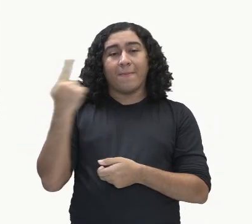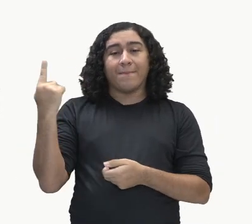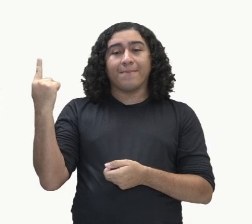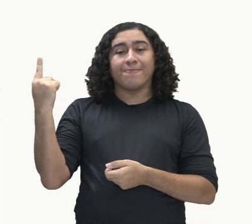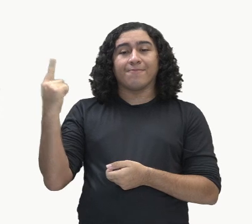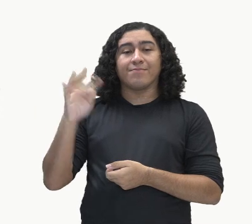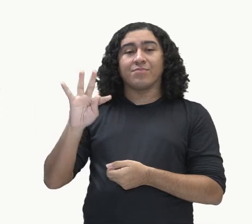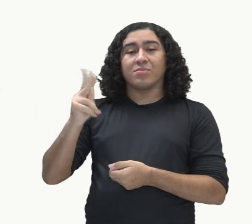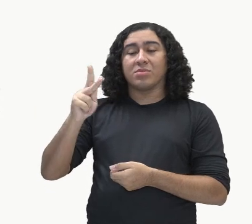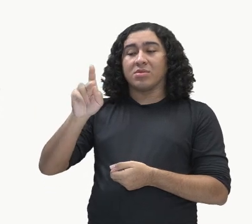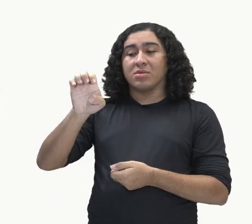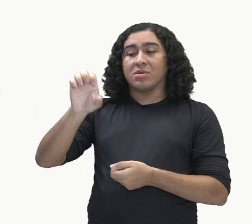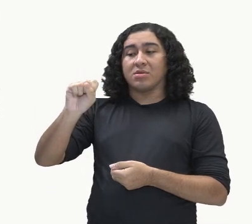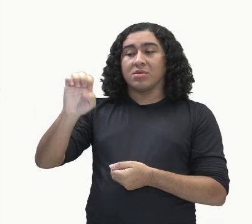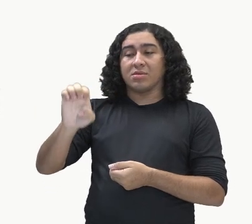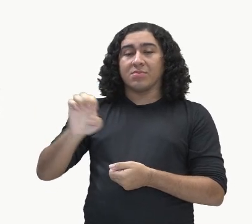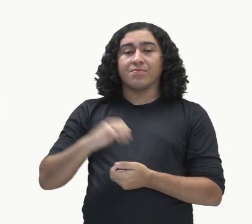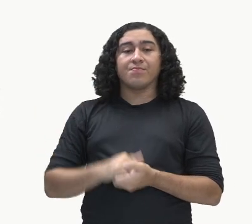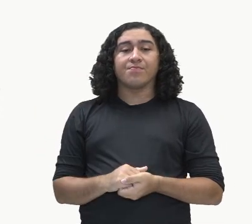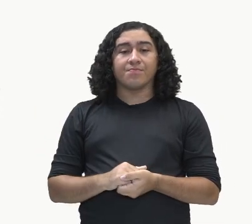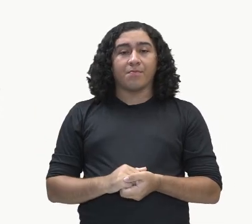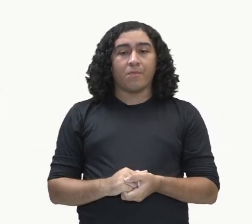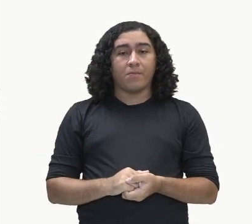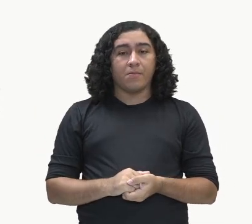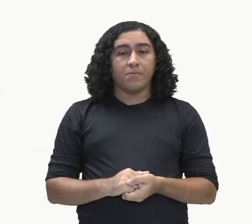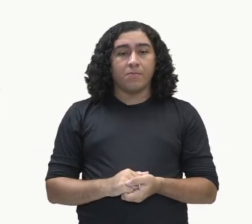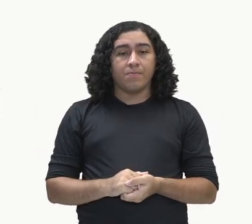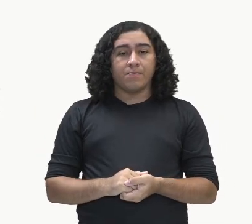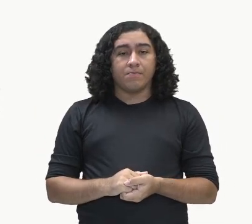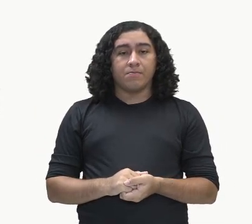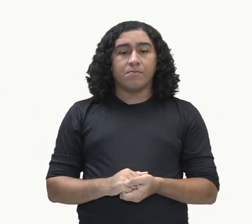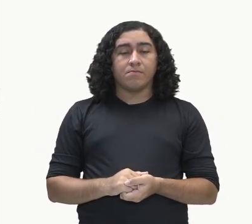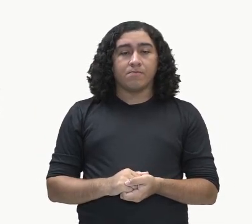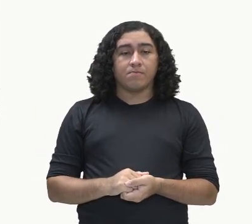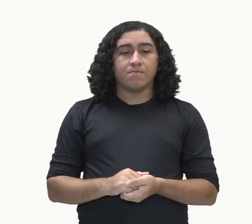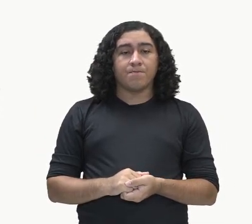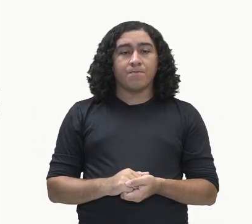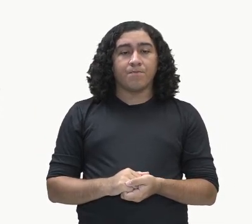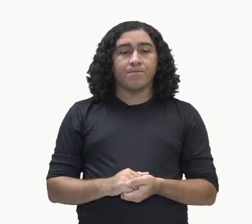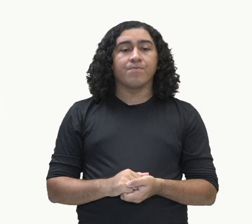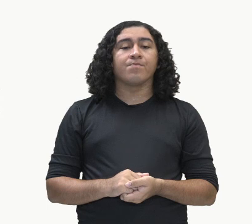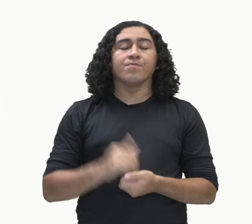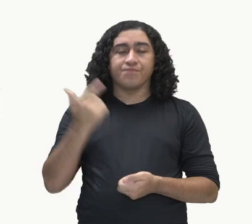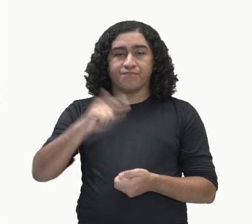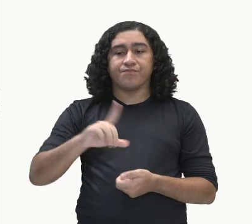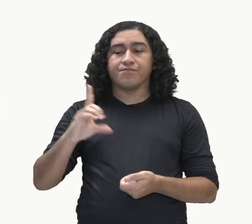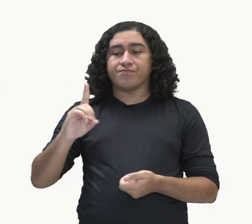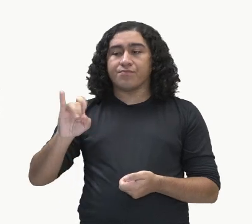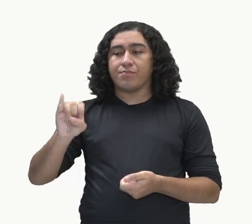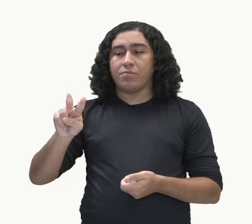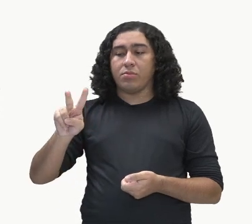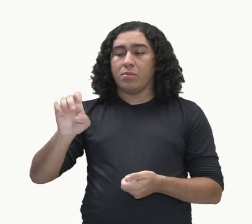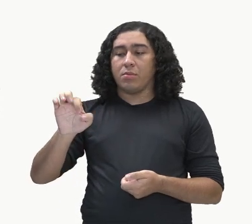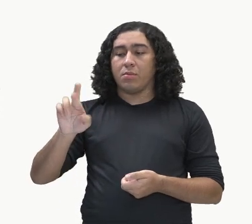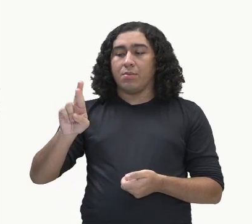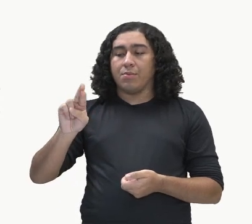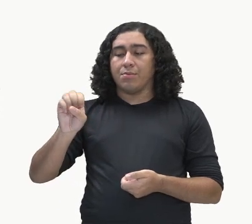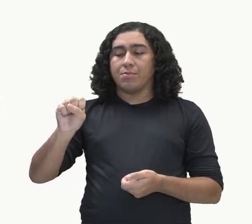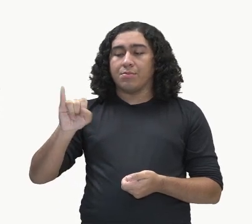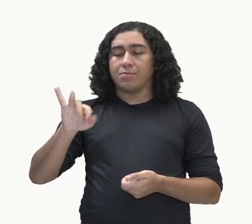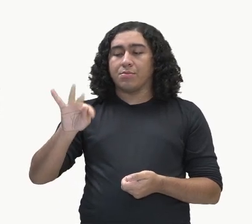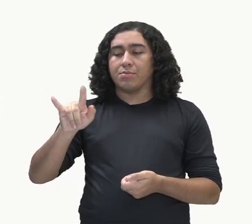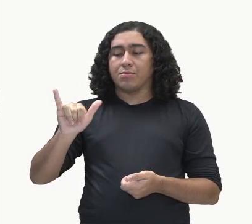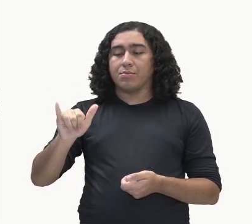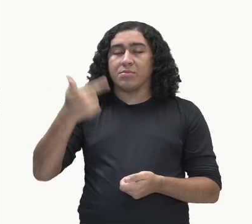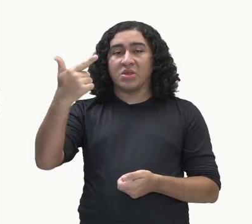aqui. And there is also a great deal of diversity. Vou marcar diversidade aqui, porque ela se repete